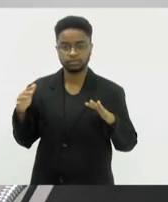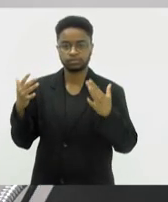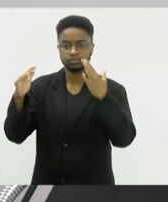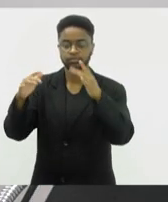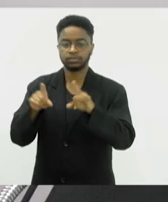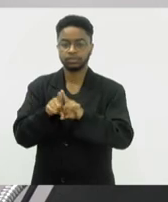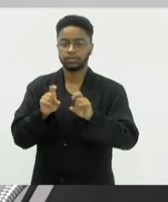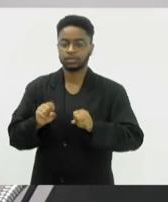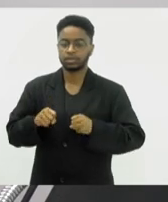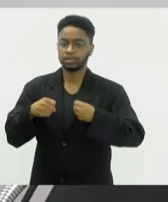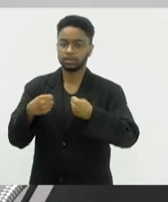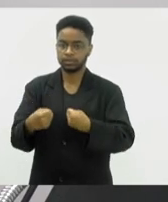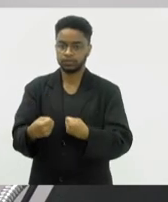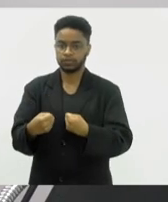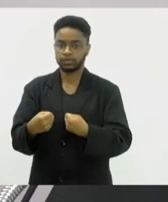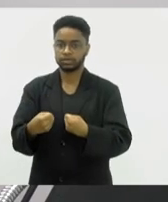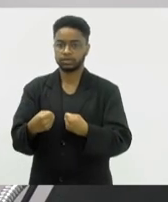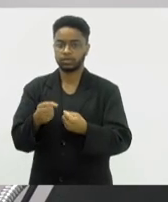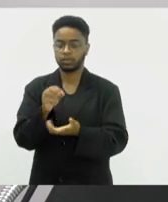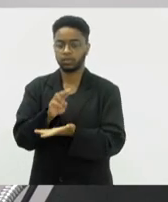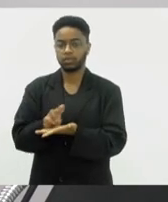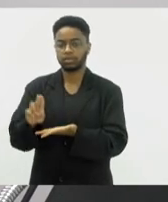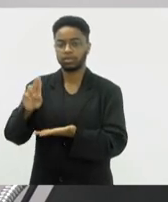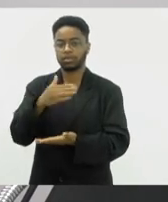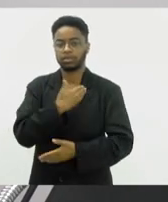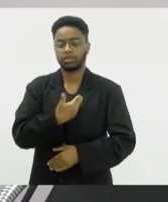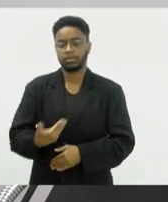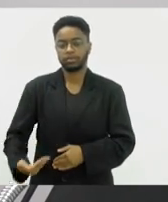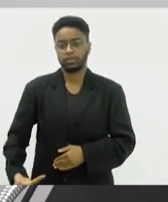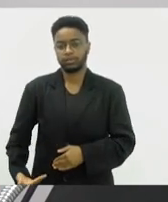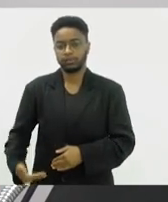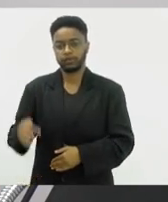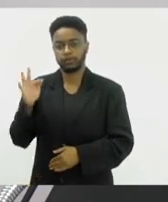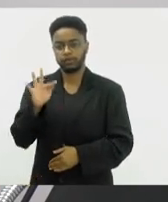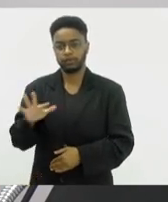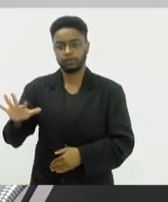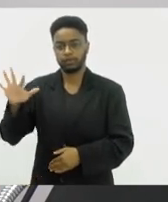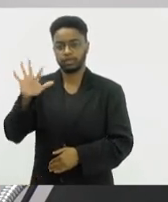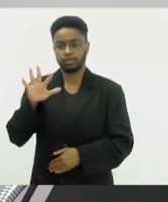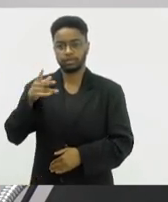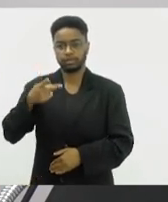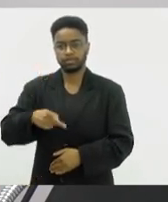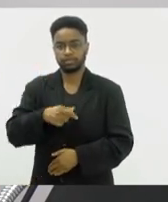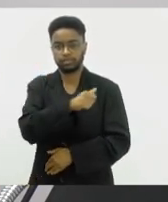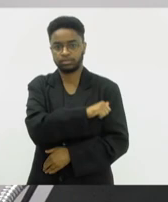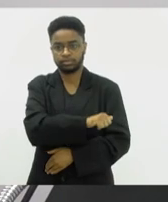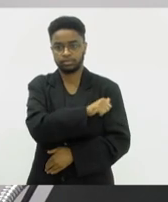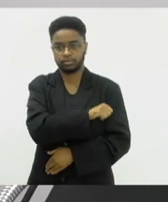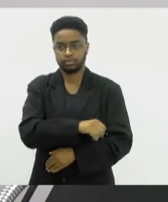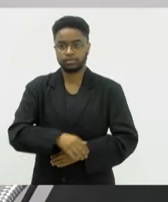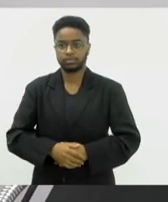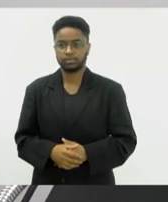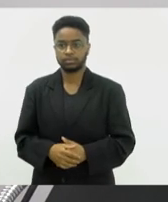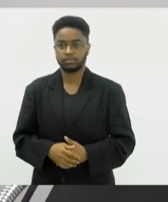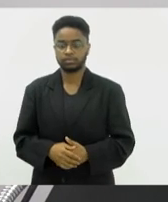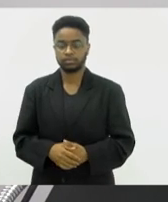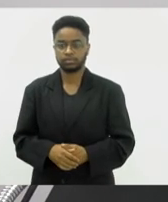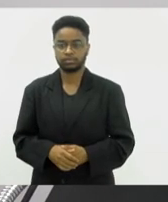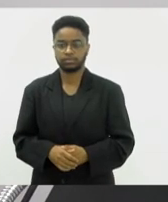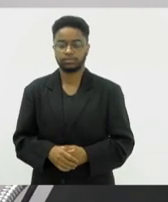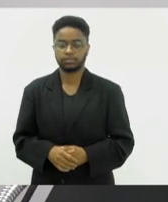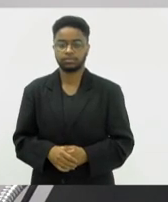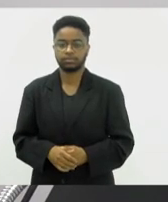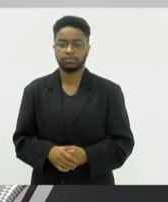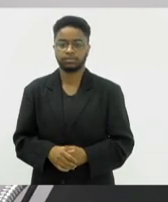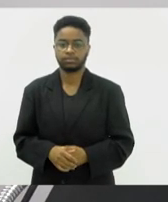e Defesa das Universidades Públicas Federais do Estado do Rio de Janeiro.